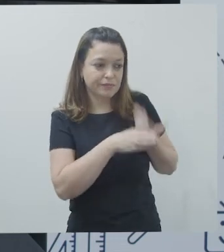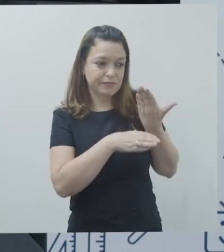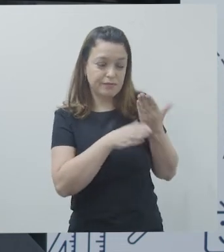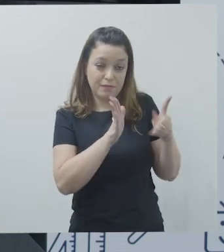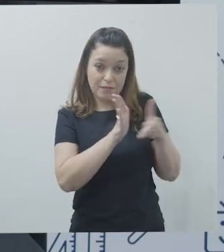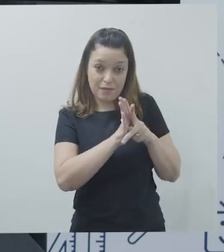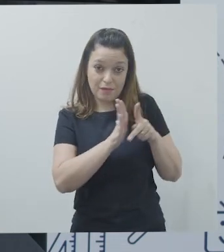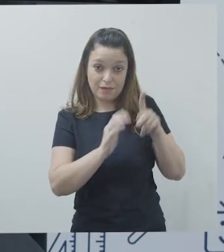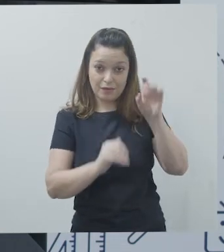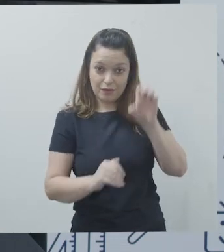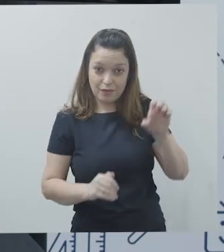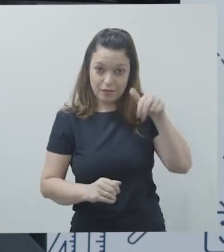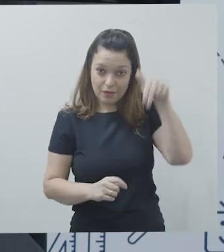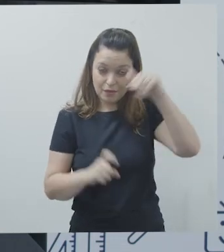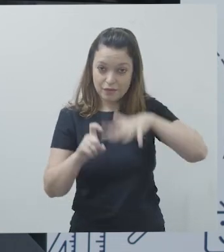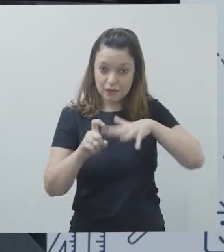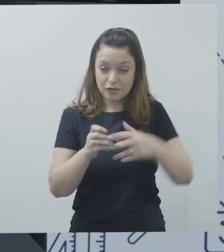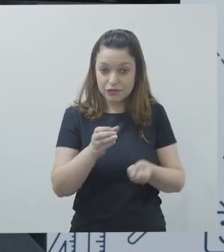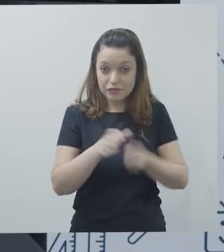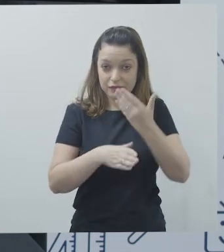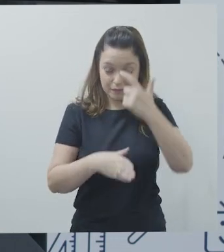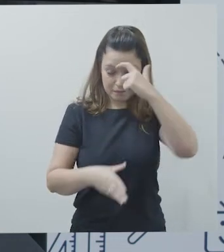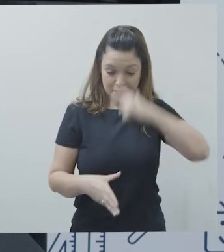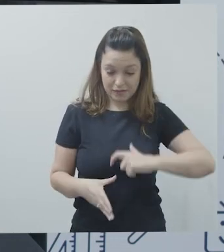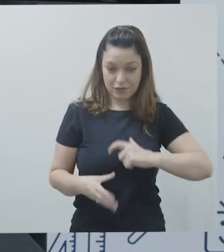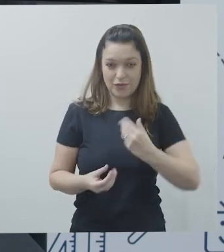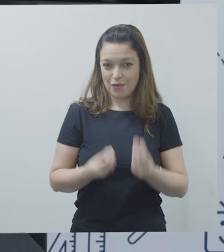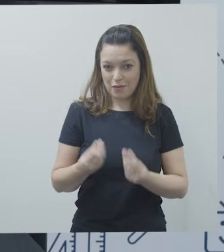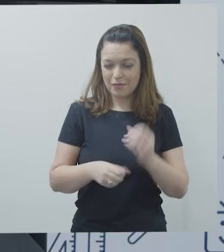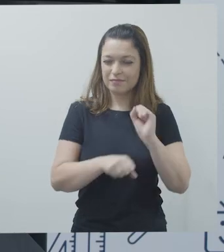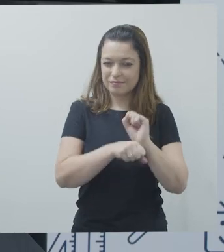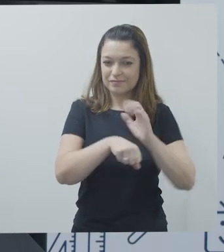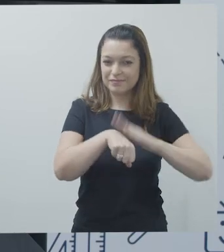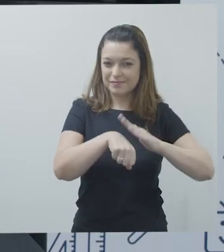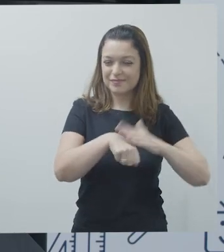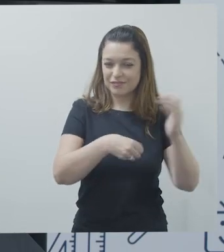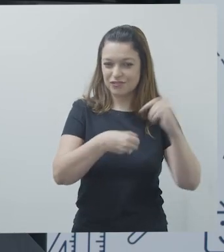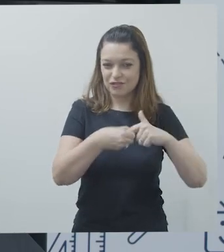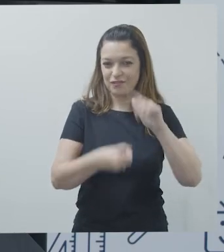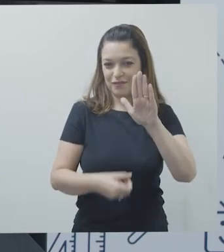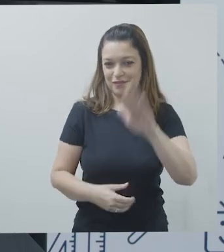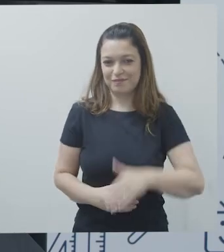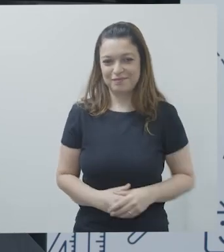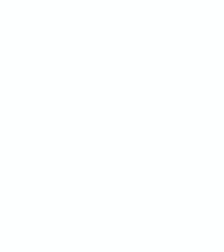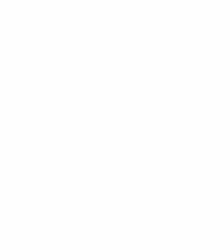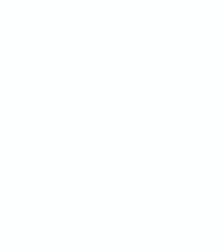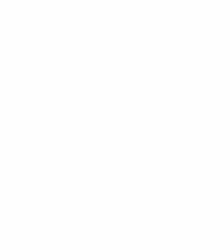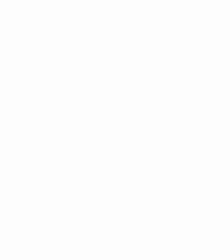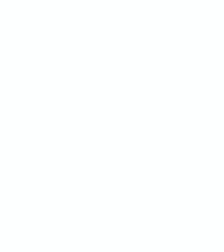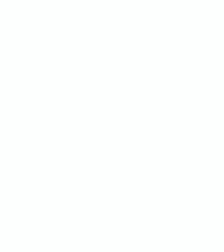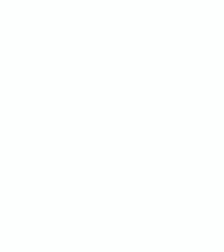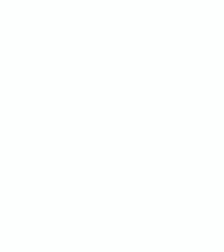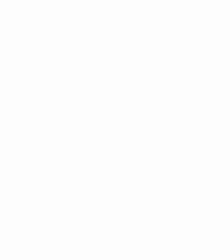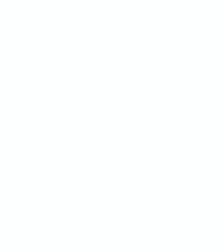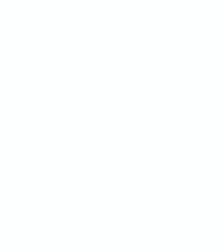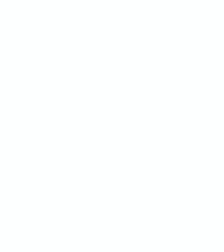nórdica, como que eles criariam as pessoas? Vou dar um tempinho para você e eu já volto.